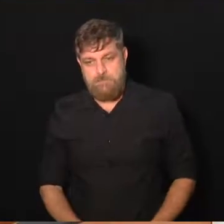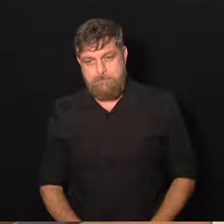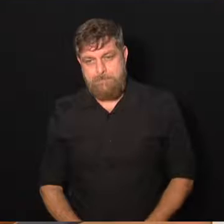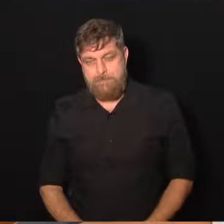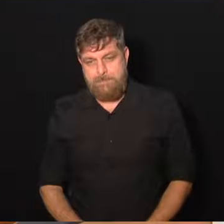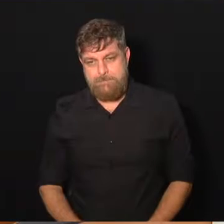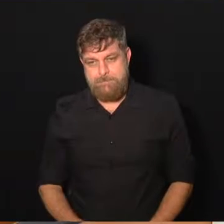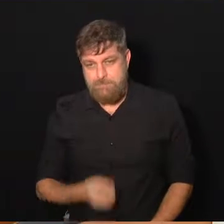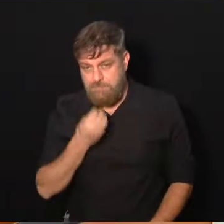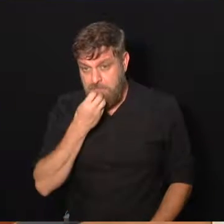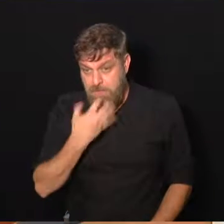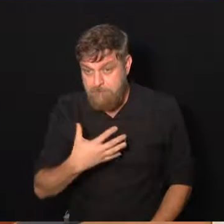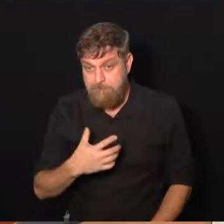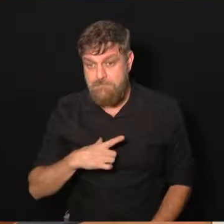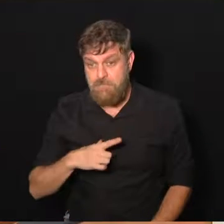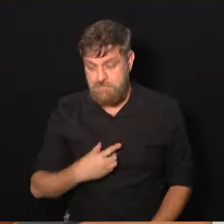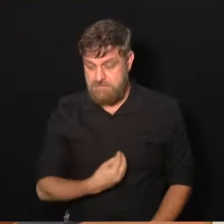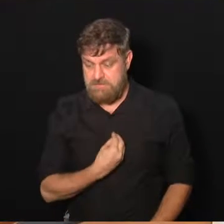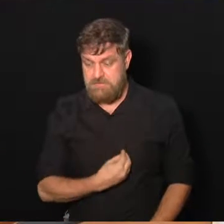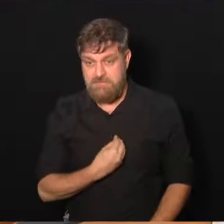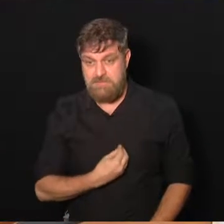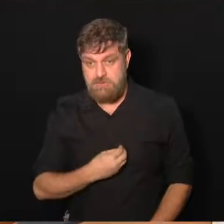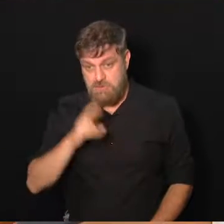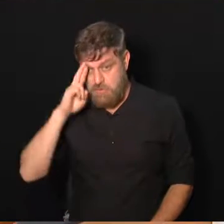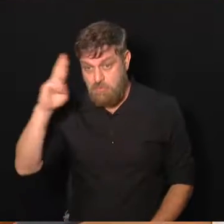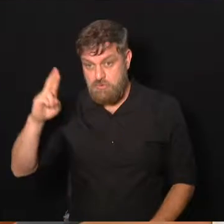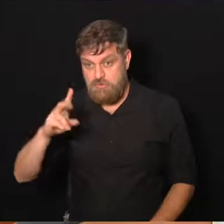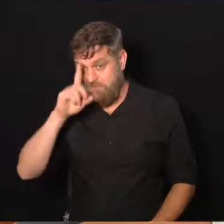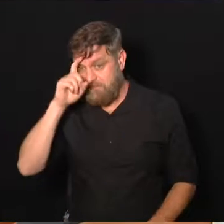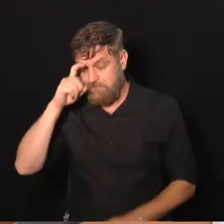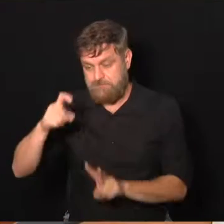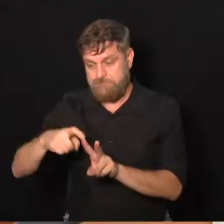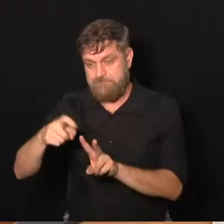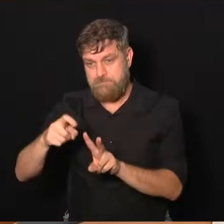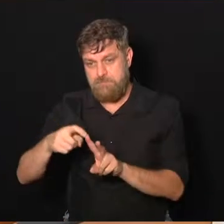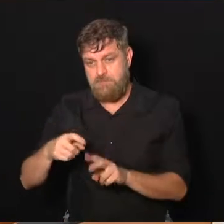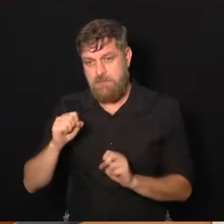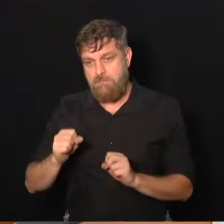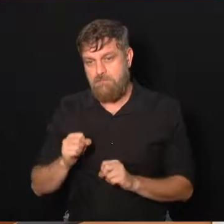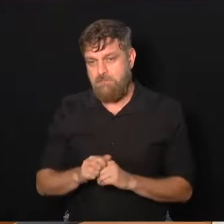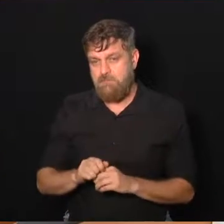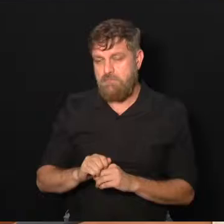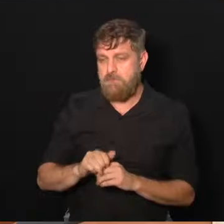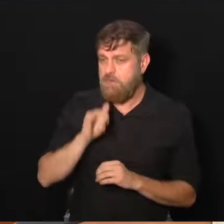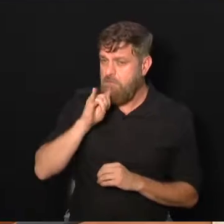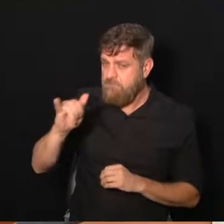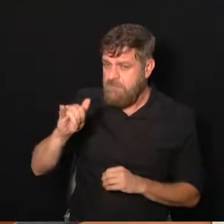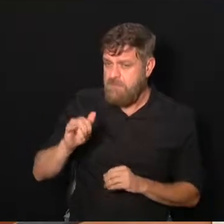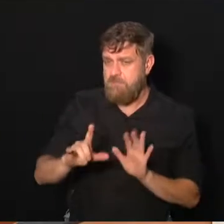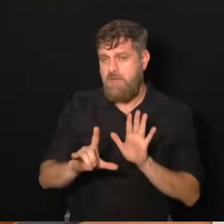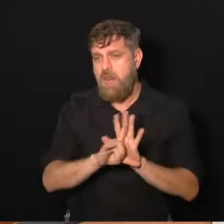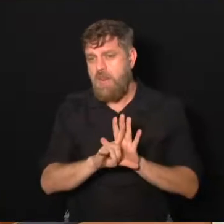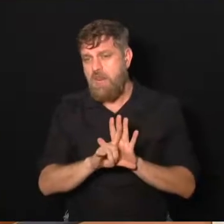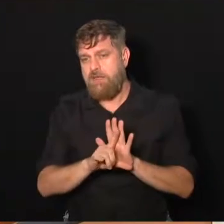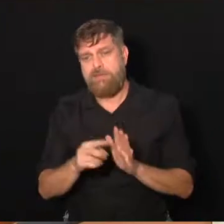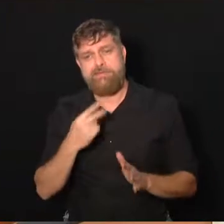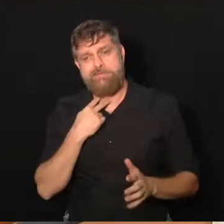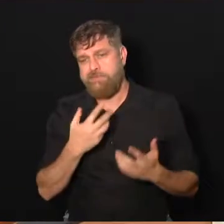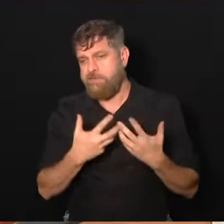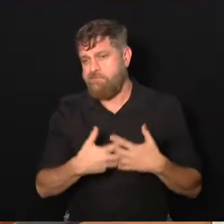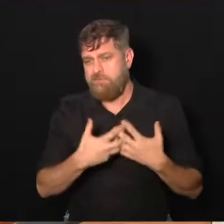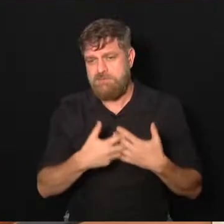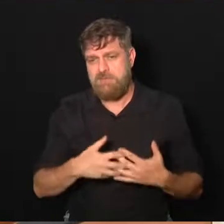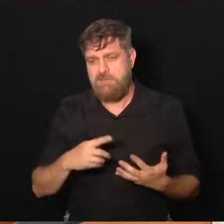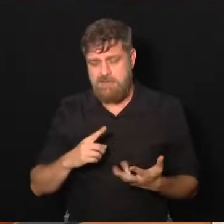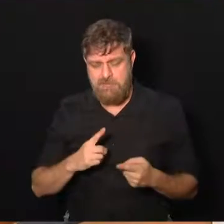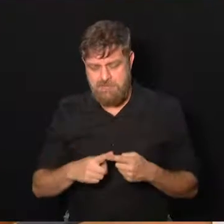muito bom se eles estivessem aqui. Porque o dono de uma clínica pode dizer, Flávio, ou pode dizer, Firmino, você vai fazer uma lei, mas isso é inviável para a gente